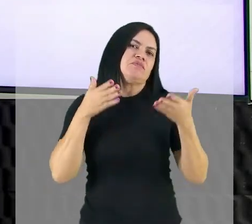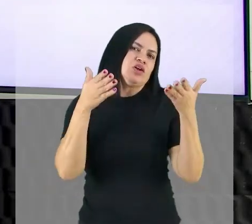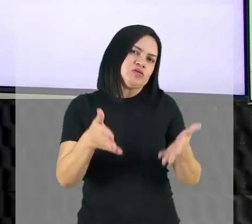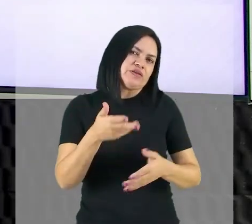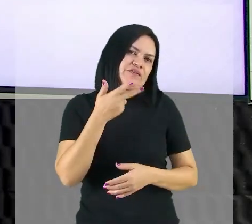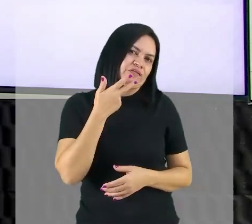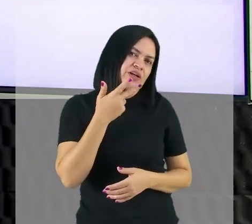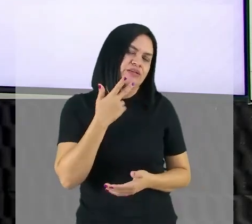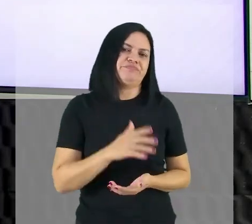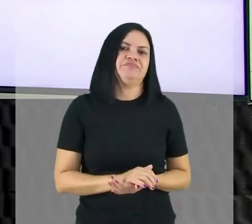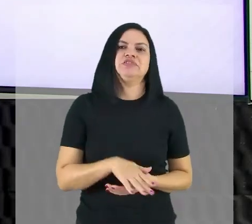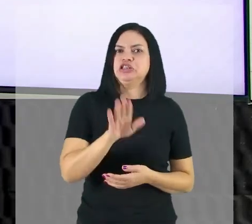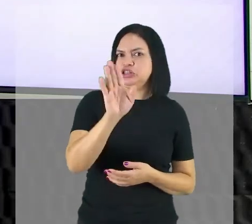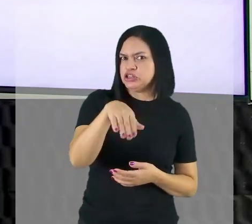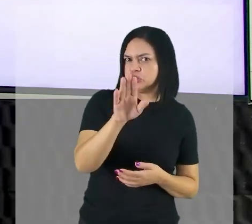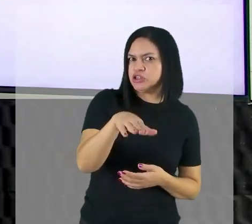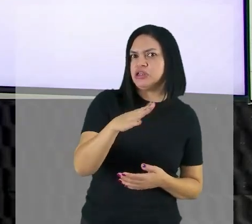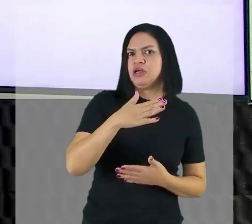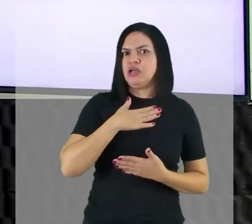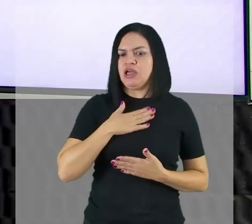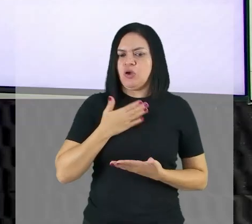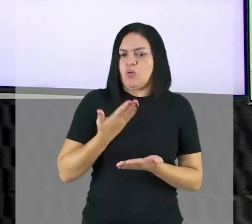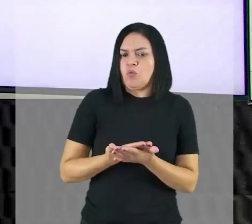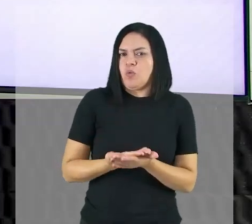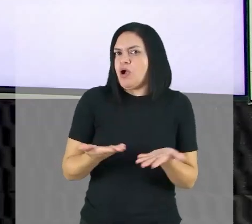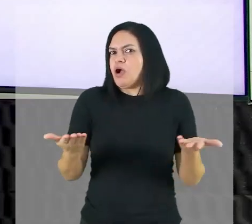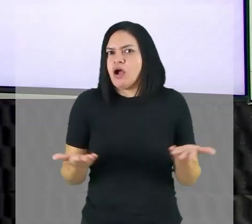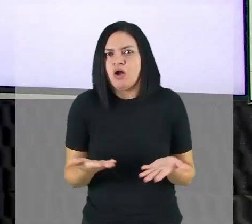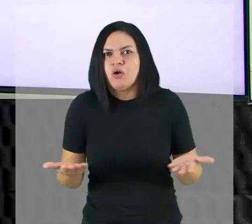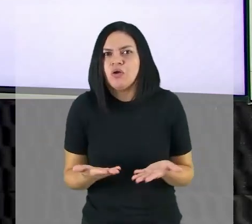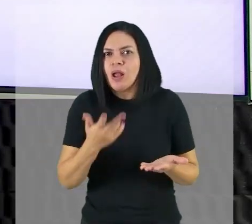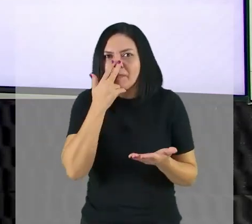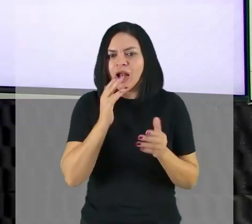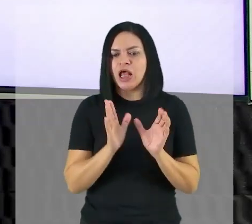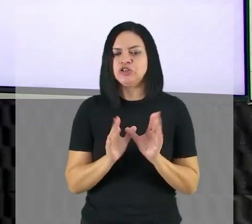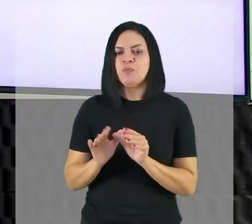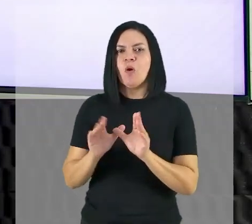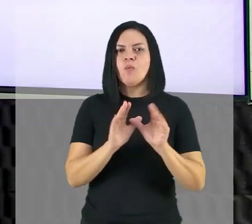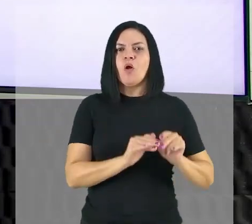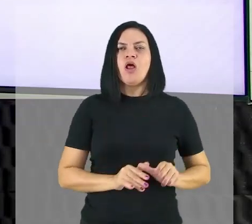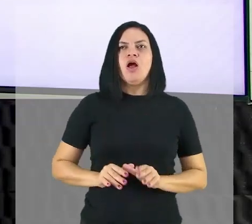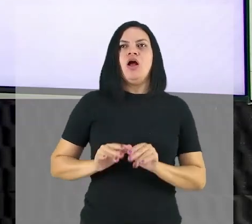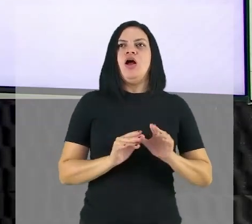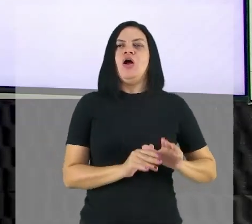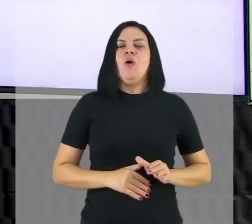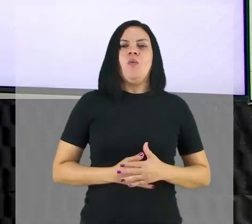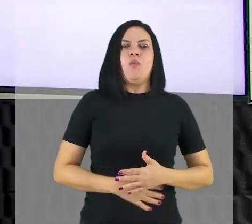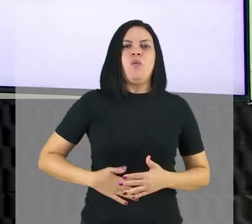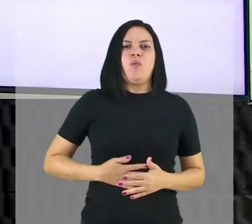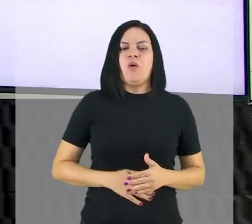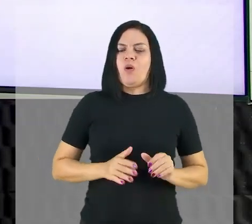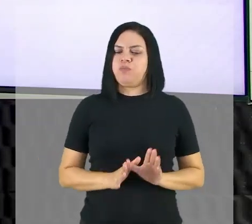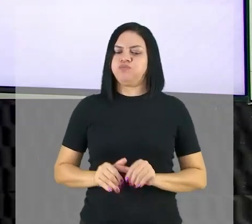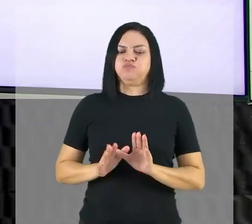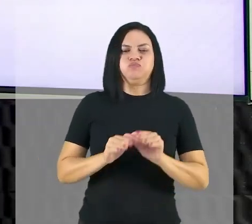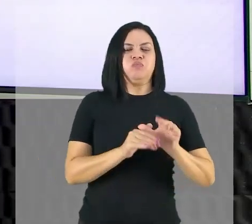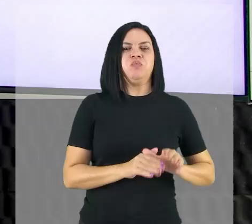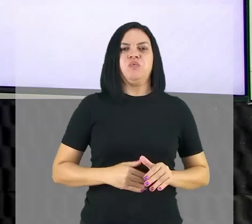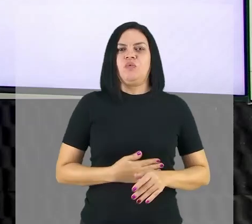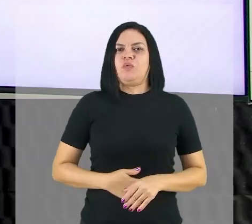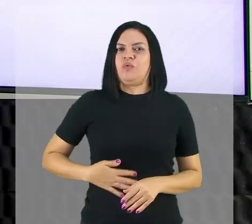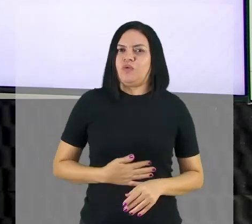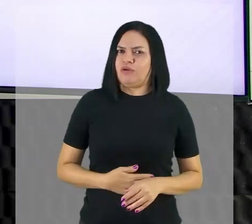assim, gente, eu estou nessa aula hoje com borboleta no meu estômago, com borboleta voando no meu